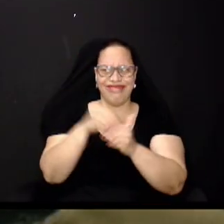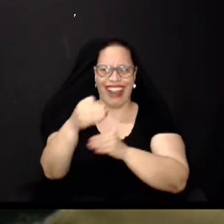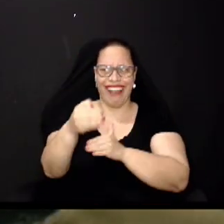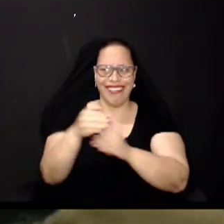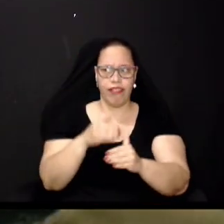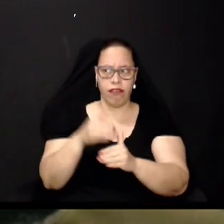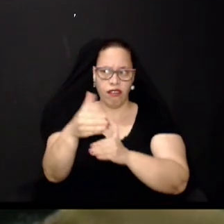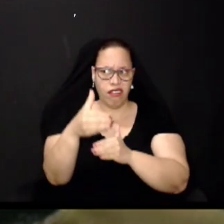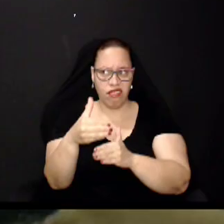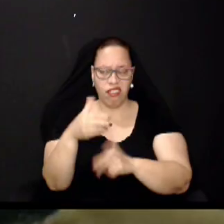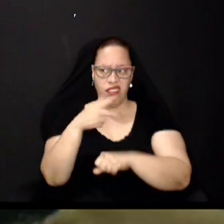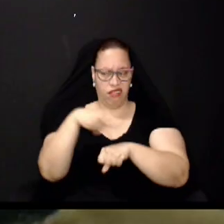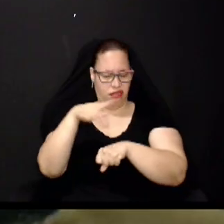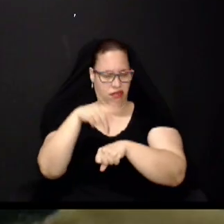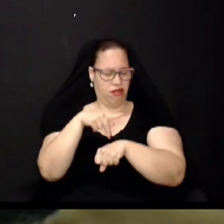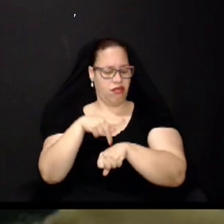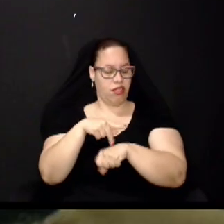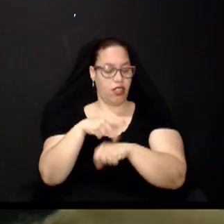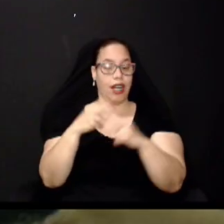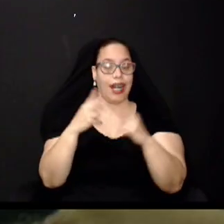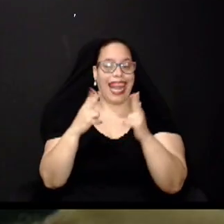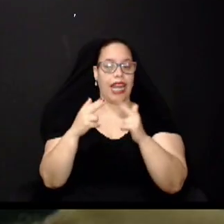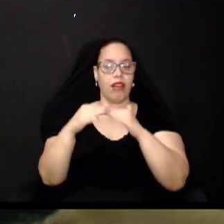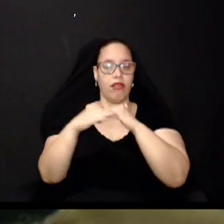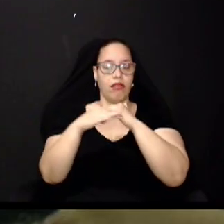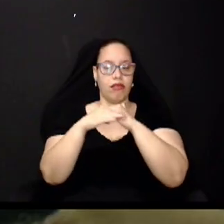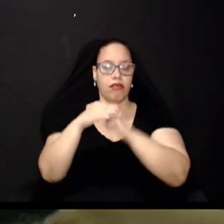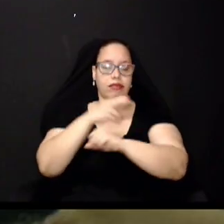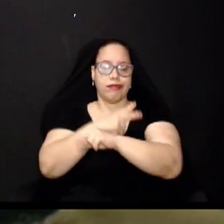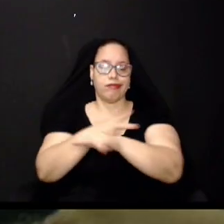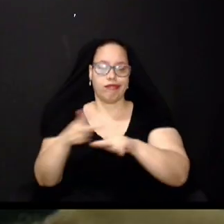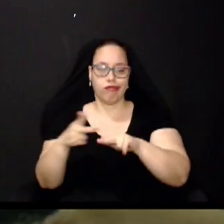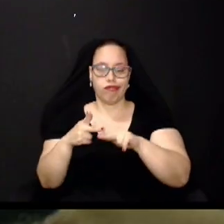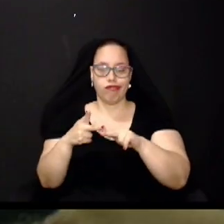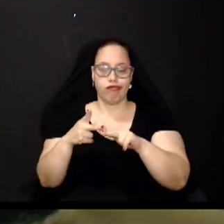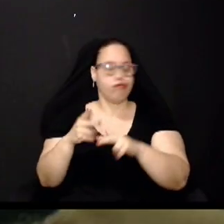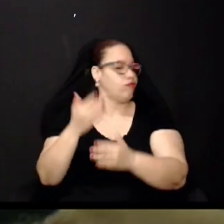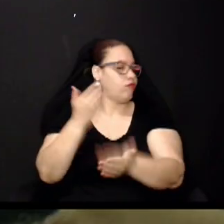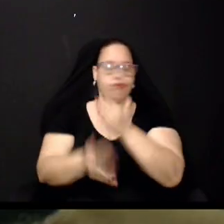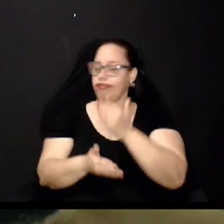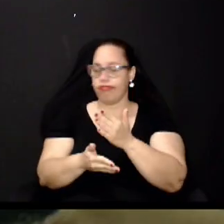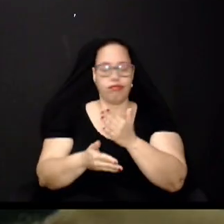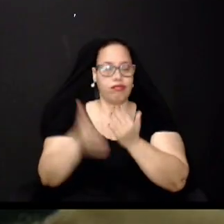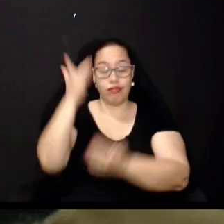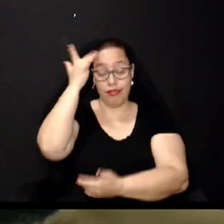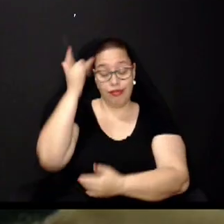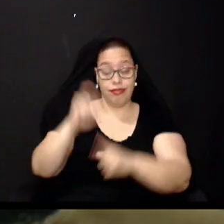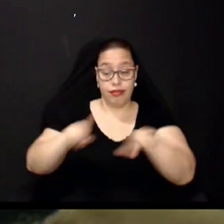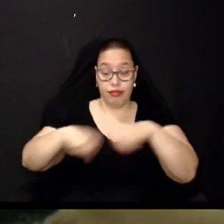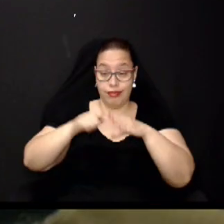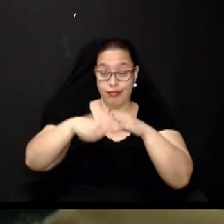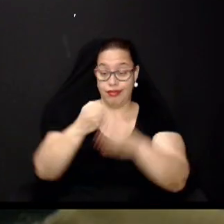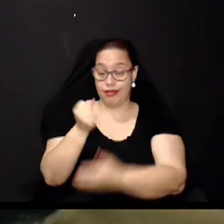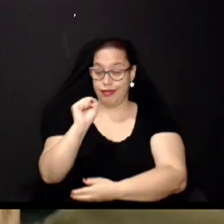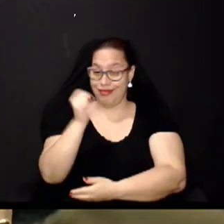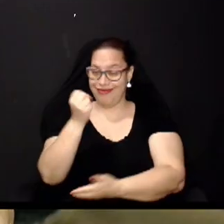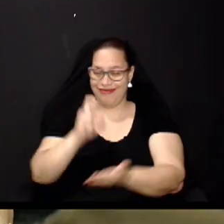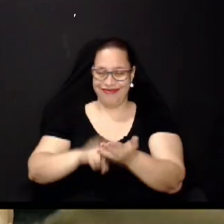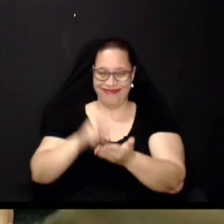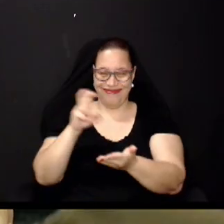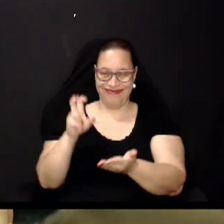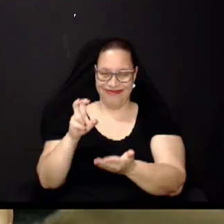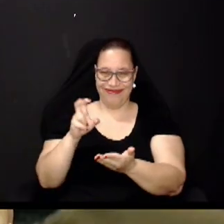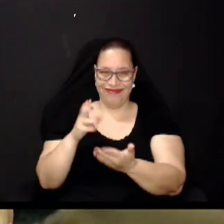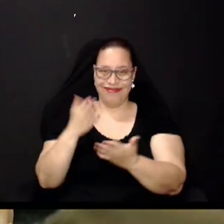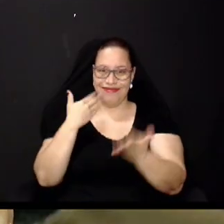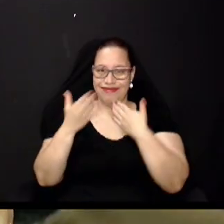país em termos de igualdade racial. Então, não perca amanhã, Estúdio Câmara, a partir das 8 da manhã. A gente conta com a sua audiência, com a